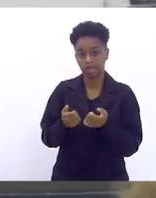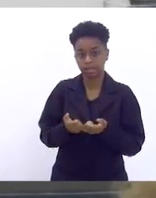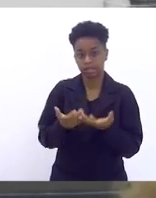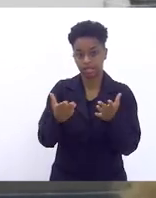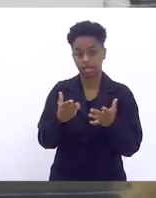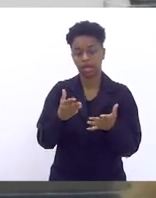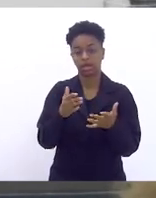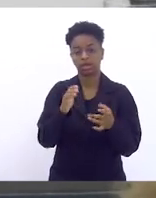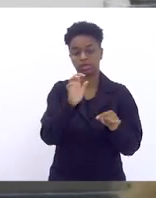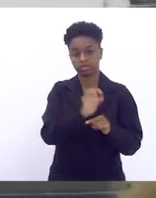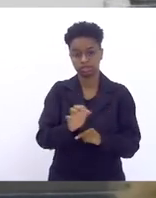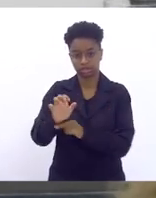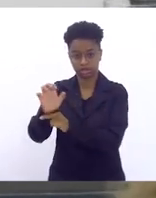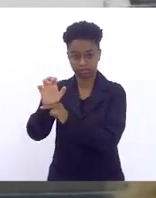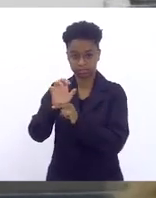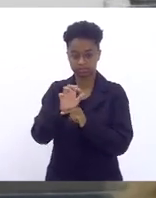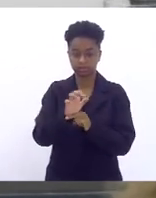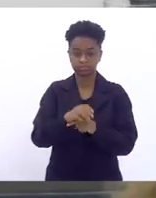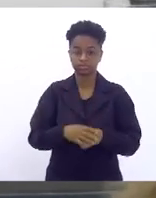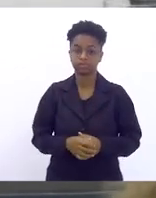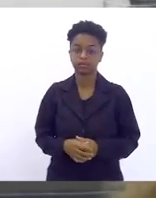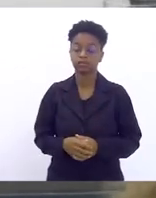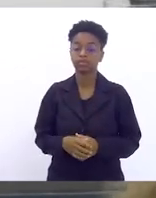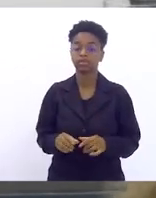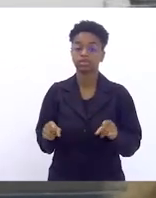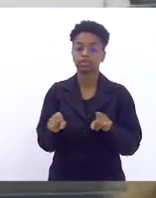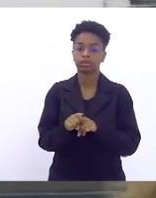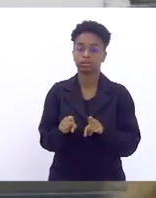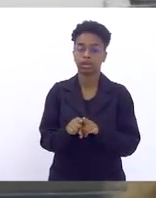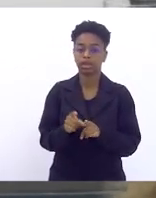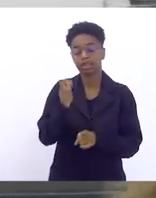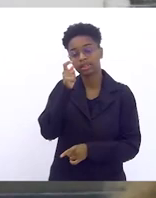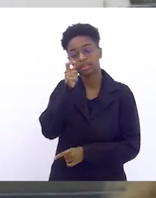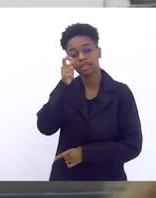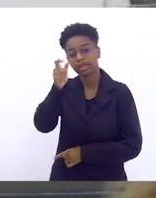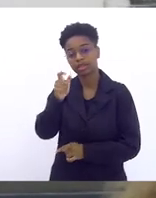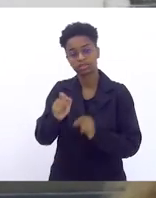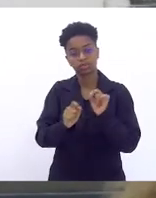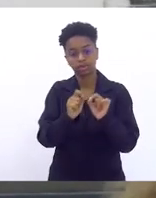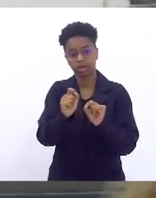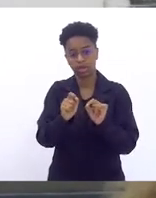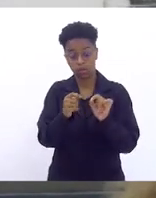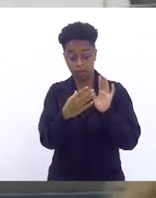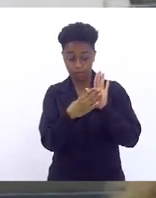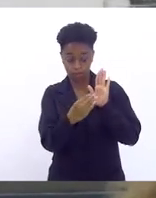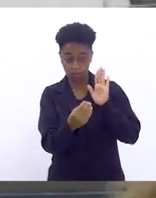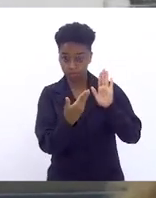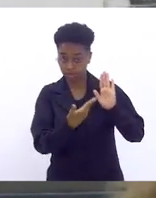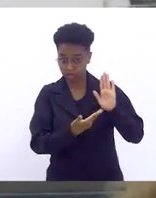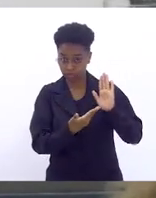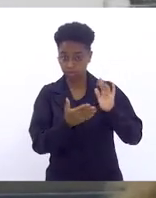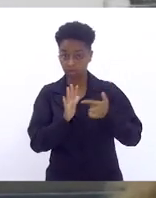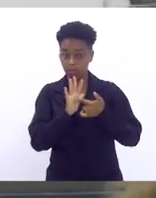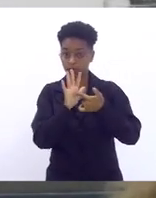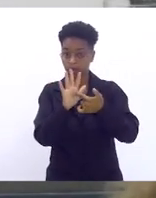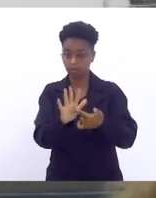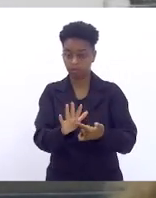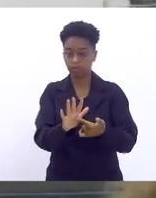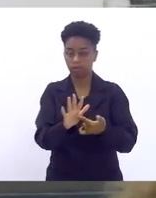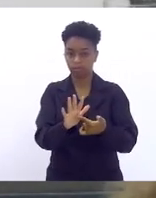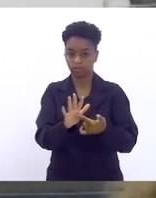então é muito interessante e o que é mais interessante é que esse modelo tá sendo apresentado